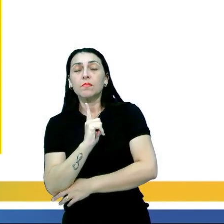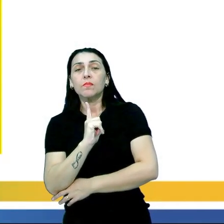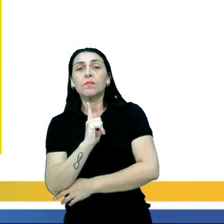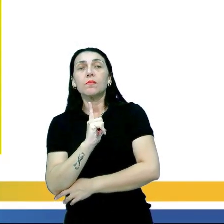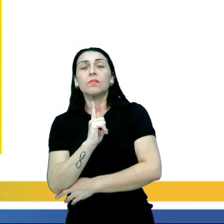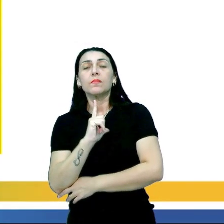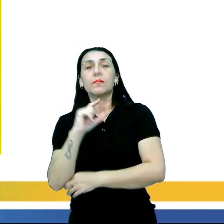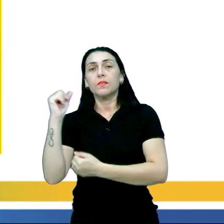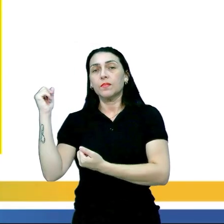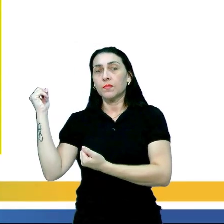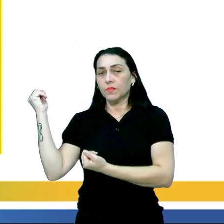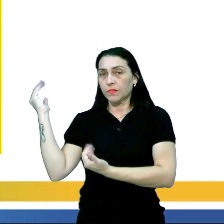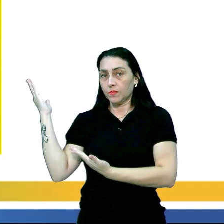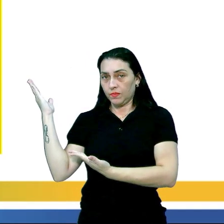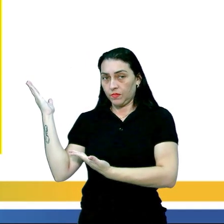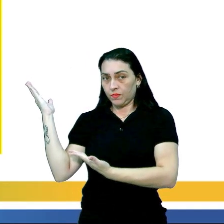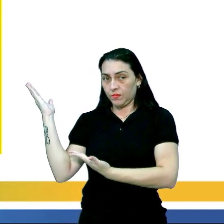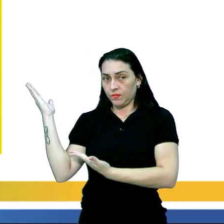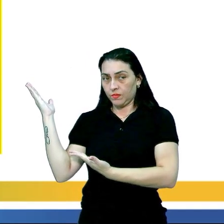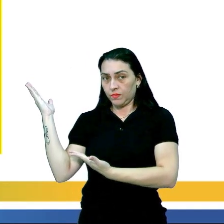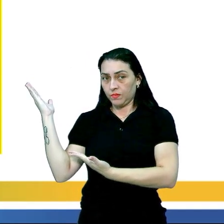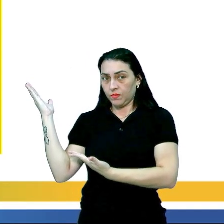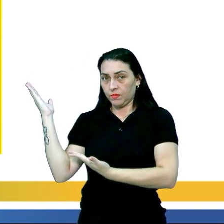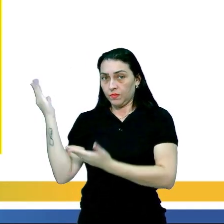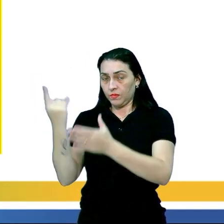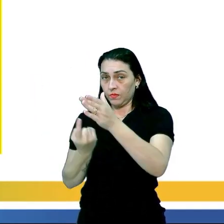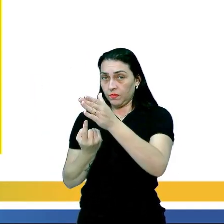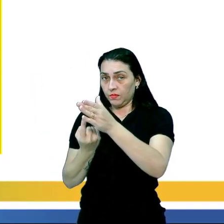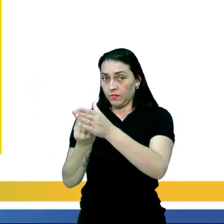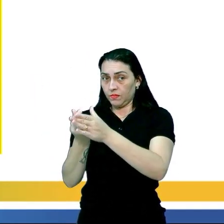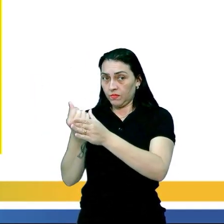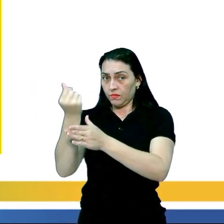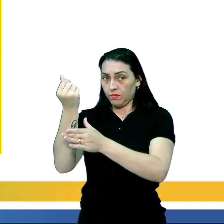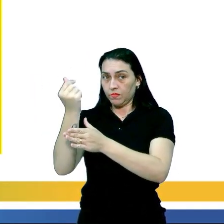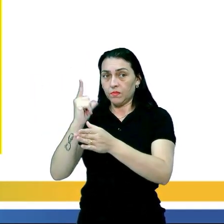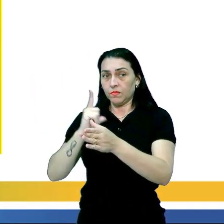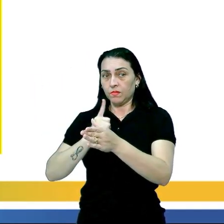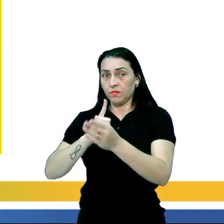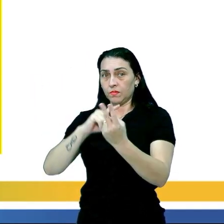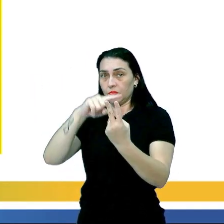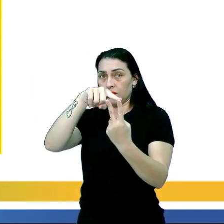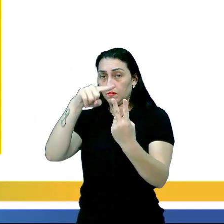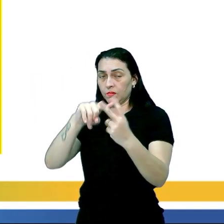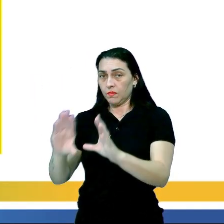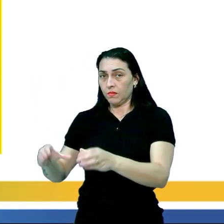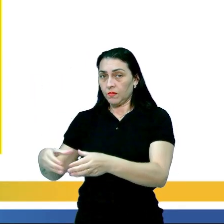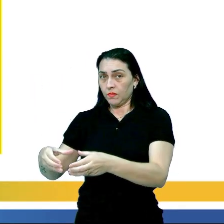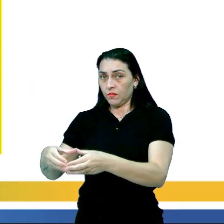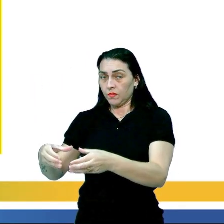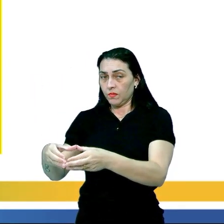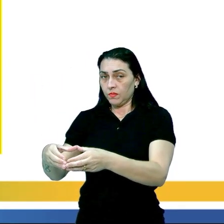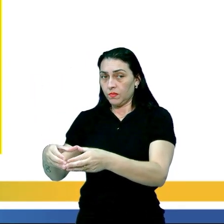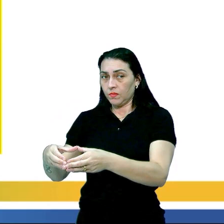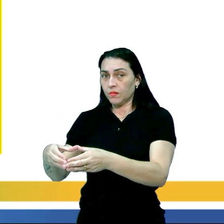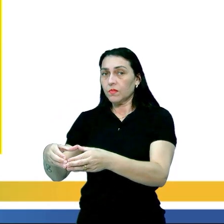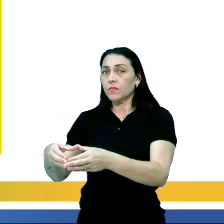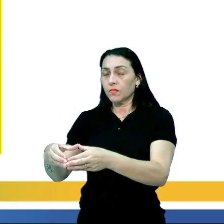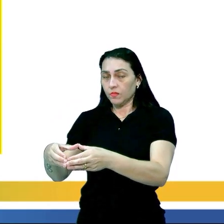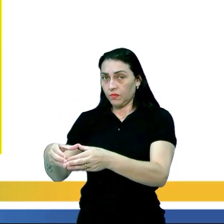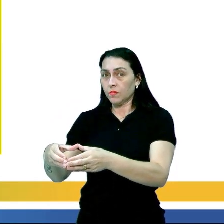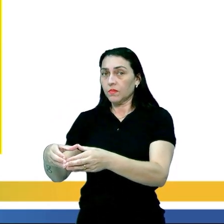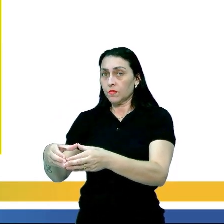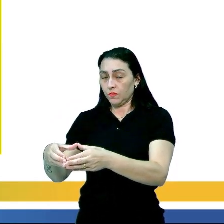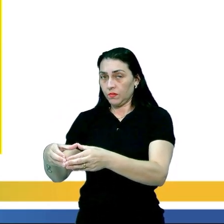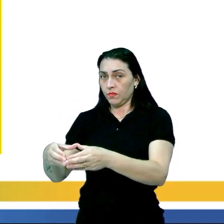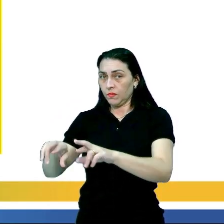o seguinte: o capitalismo é composto por duas classes antagônicas, ou seja, duas